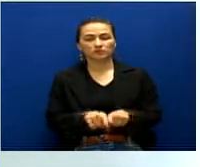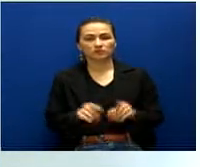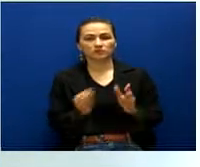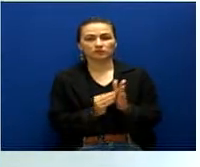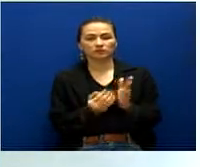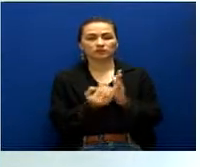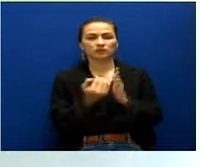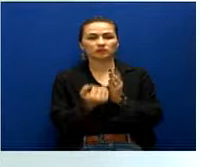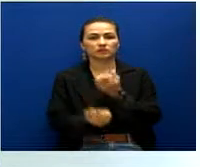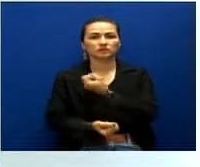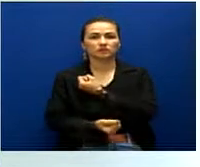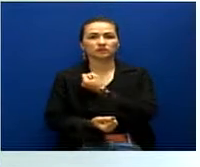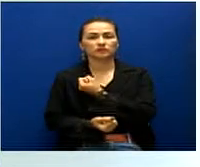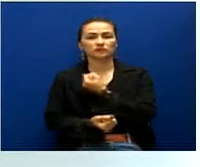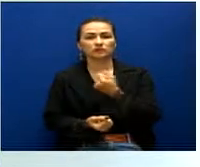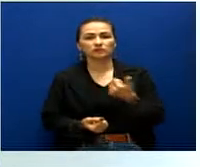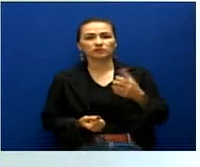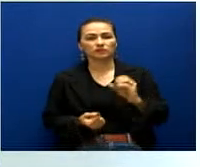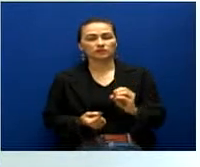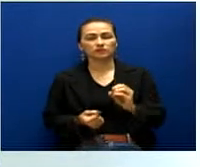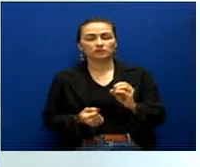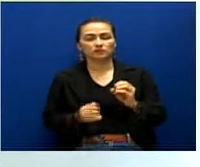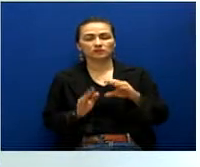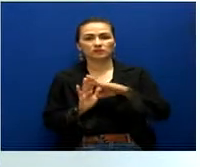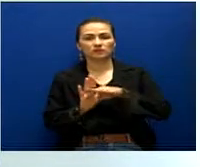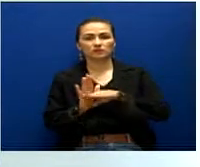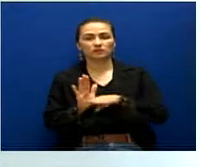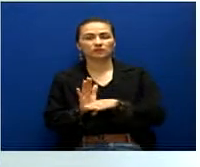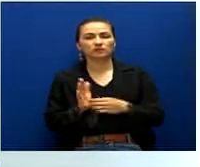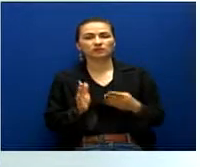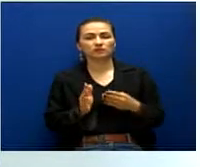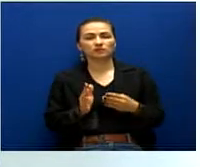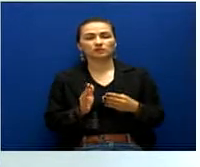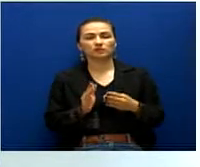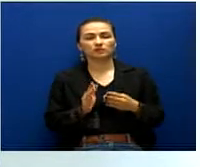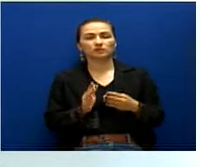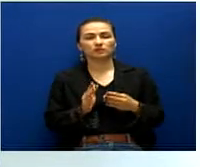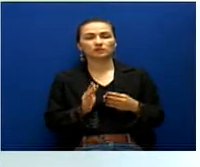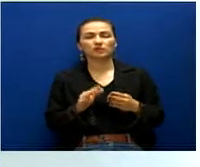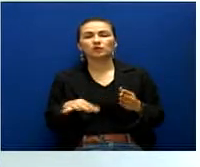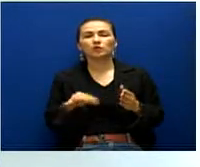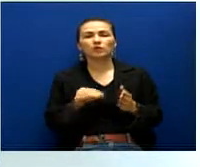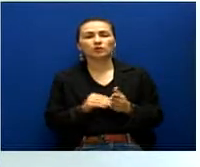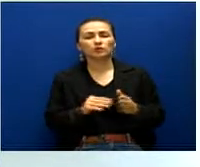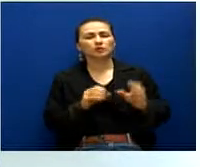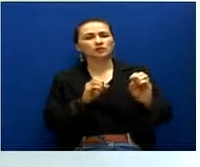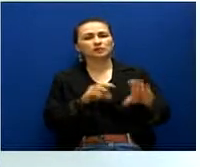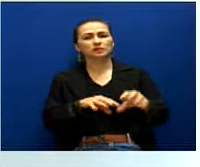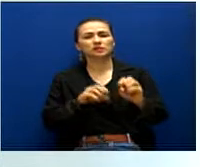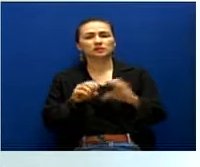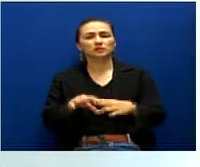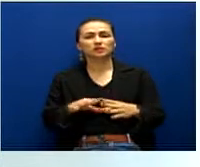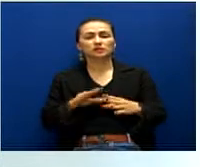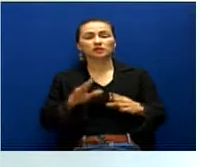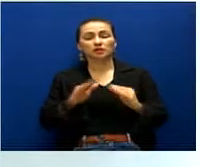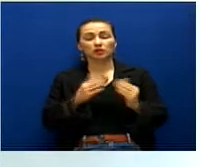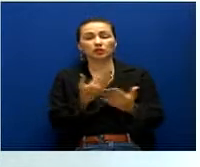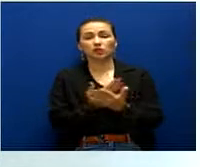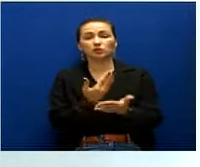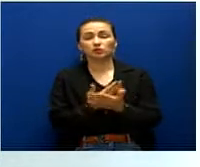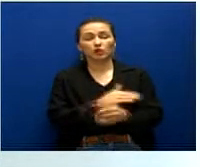10, que vai tratar aí do programa Educação para Todos, onde tem escola de educação período